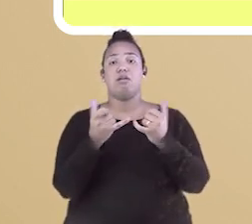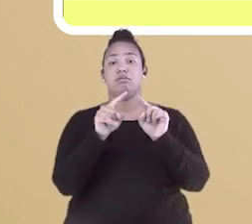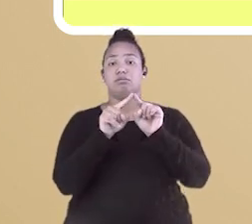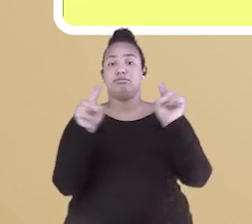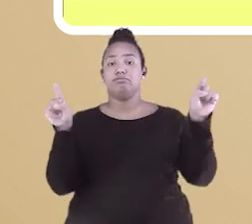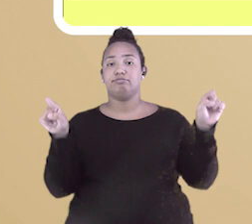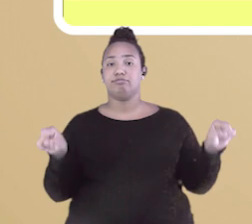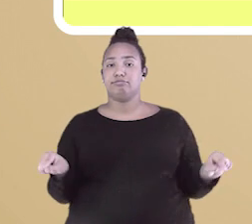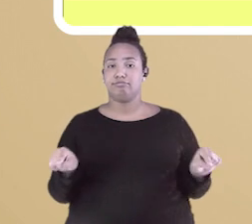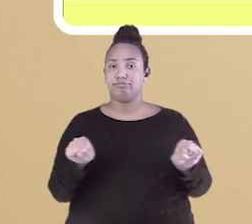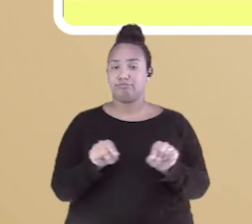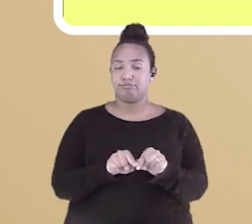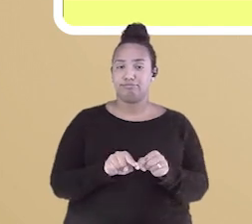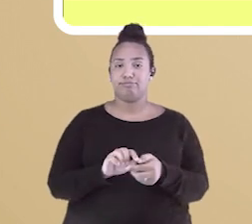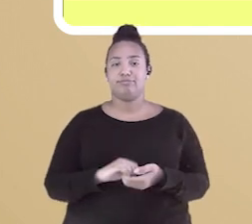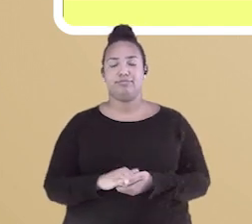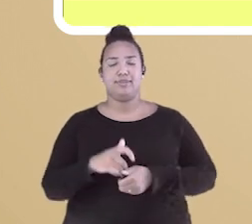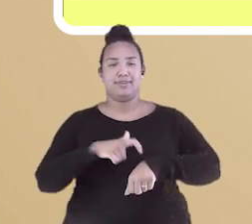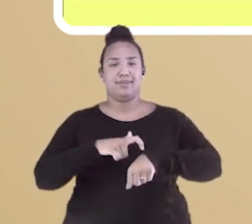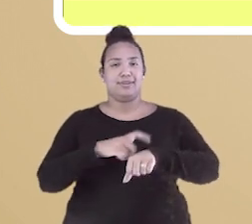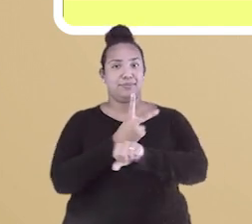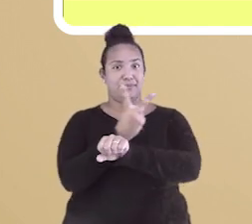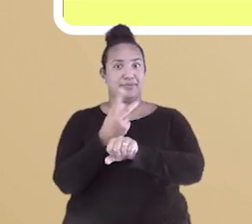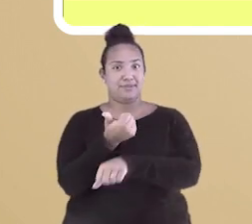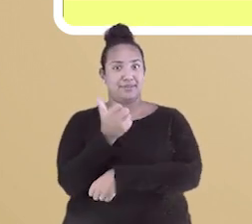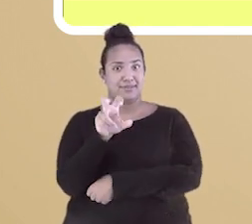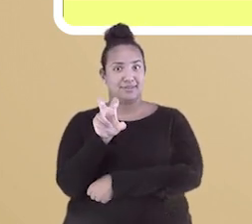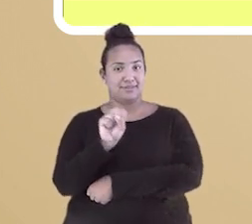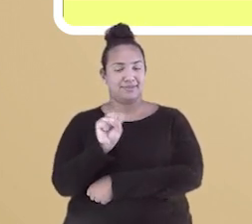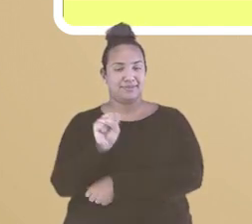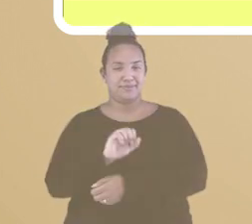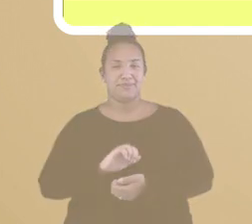um retângulo, valendo 15 segundos.